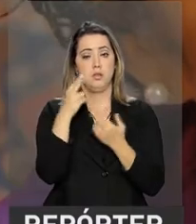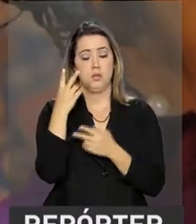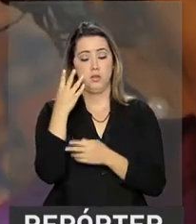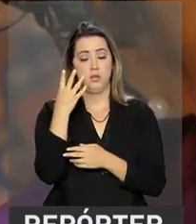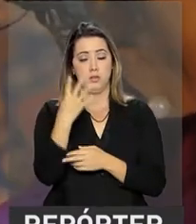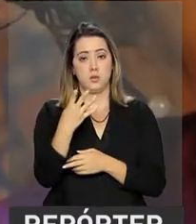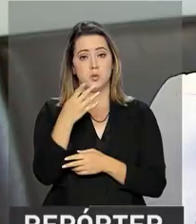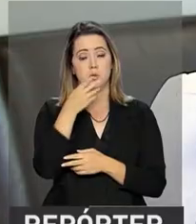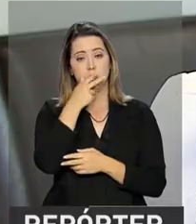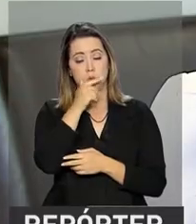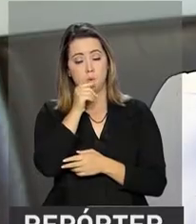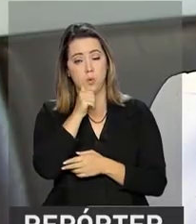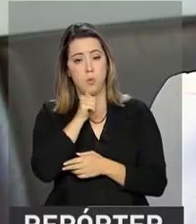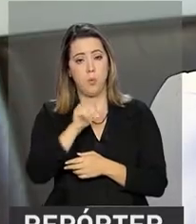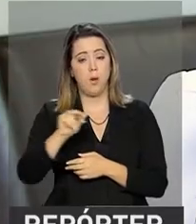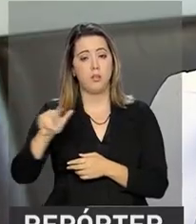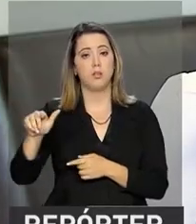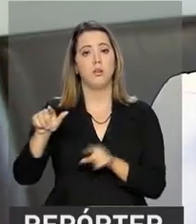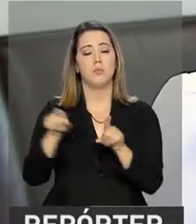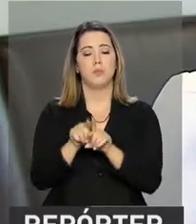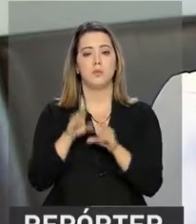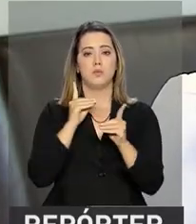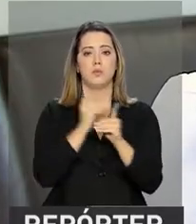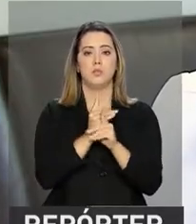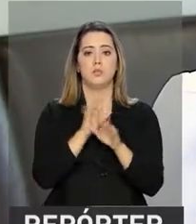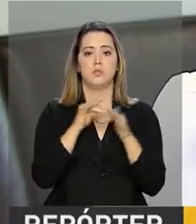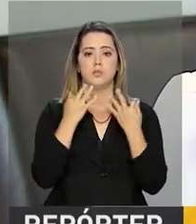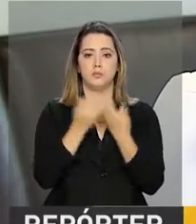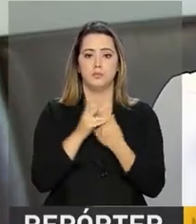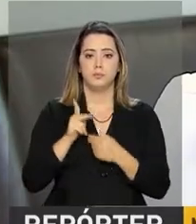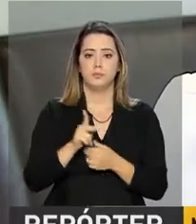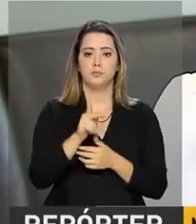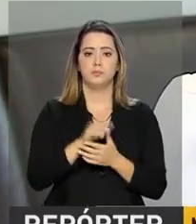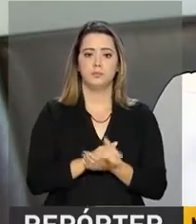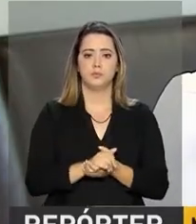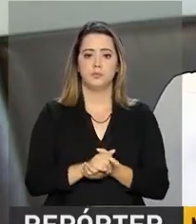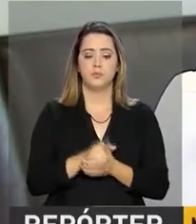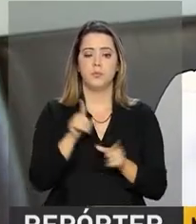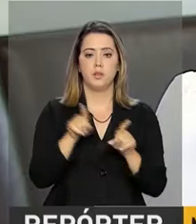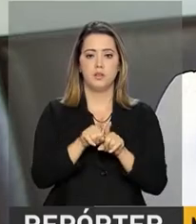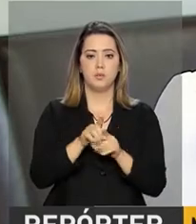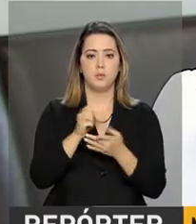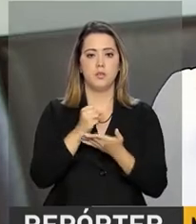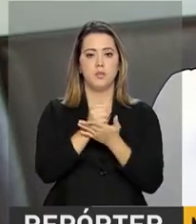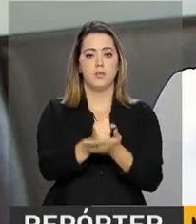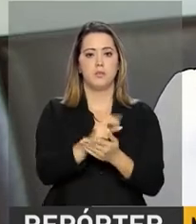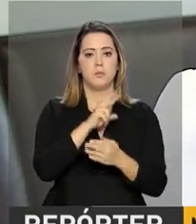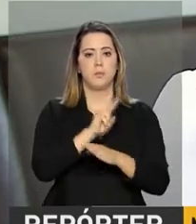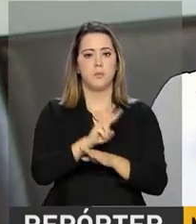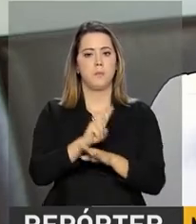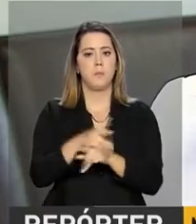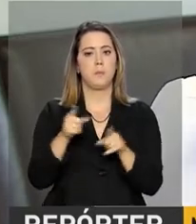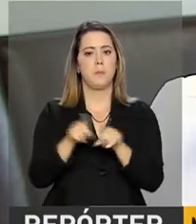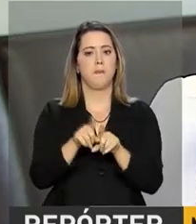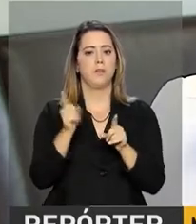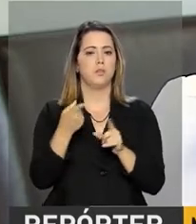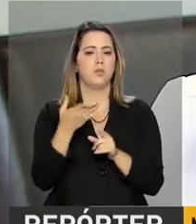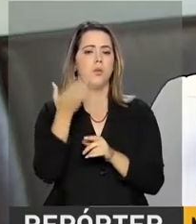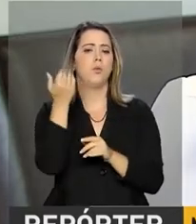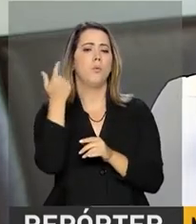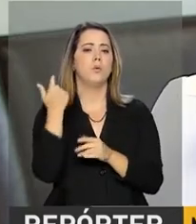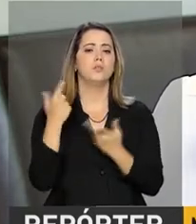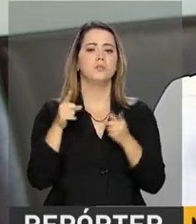família definitiva. É um serviço que também se propõe a ofertar proteção, mas não naquele